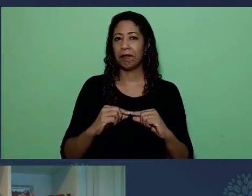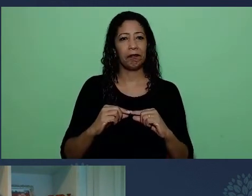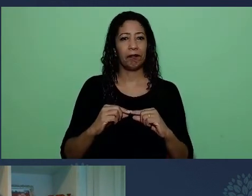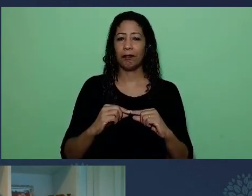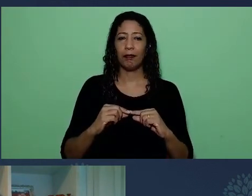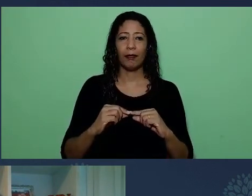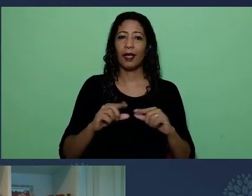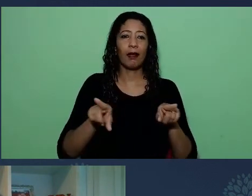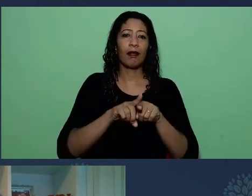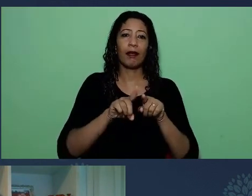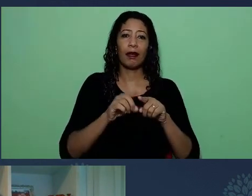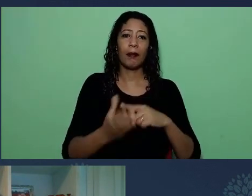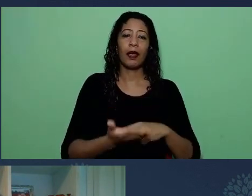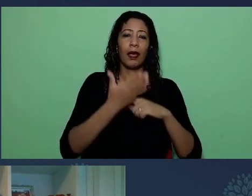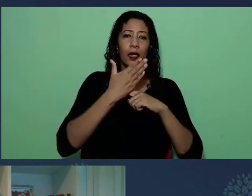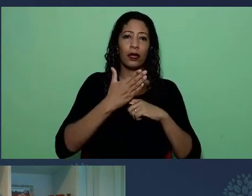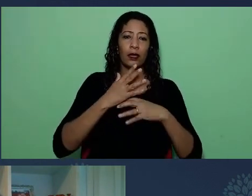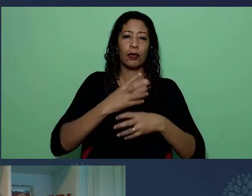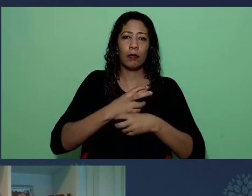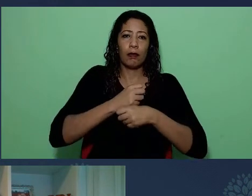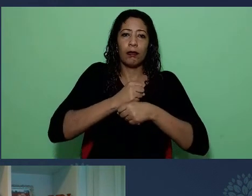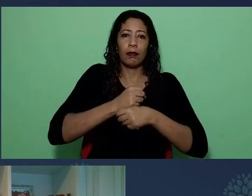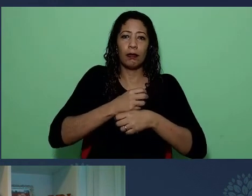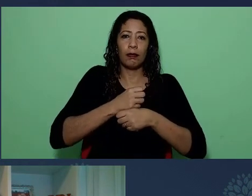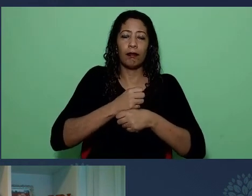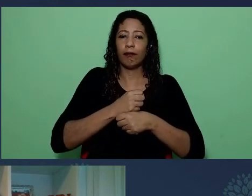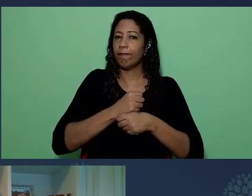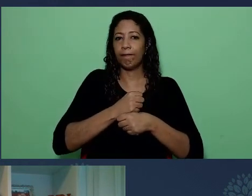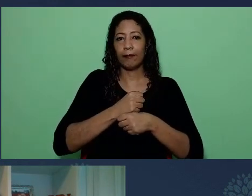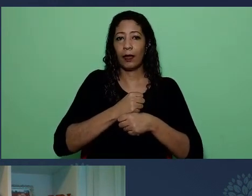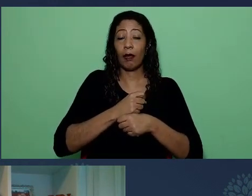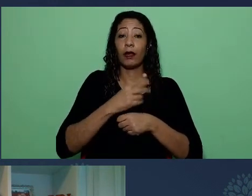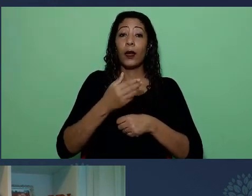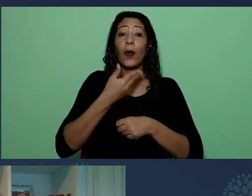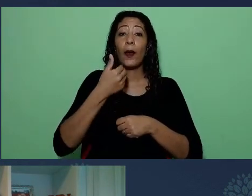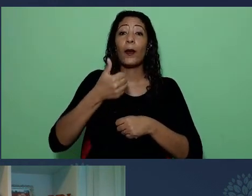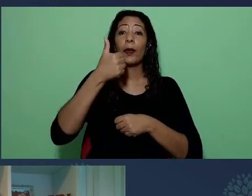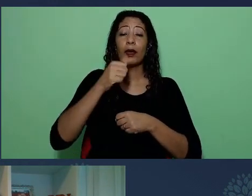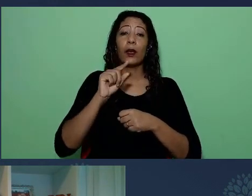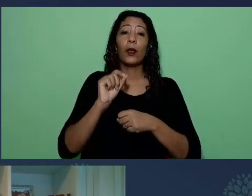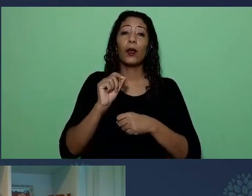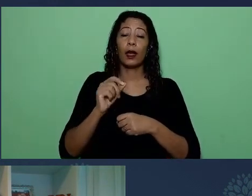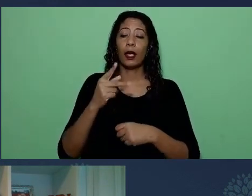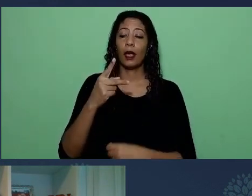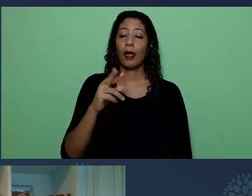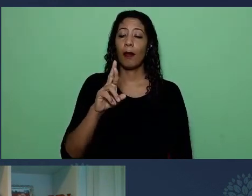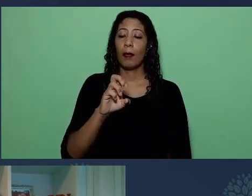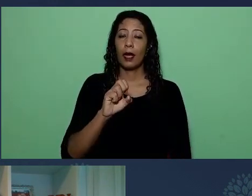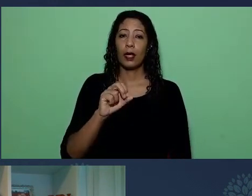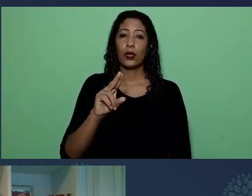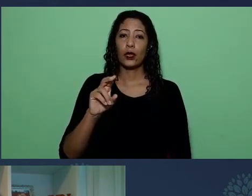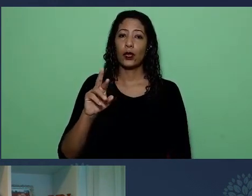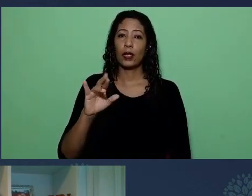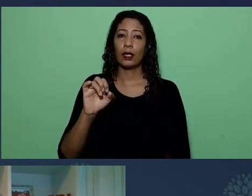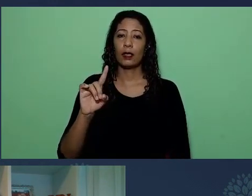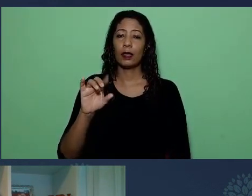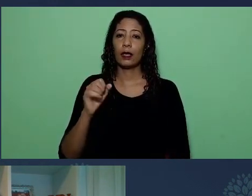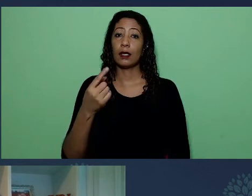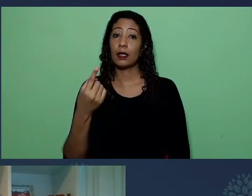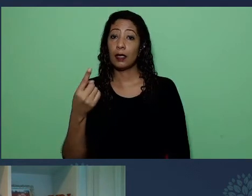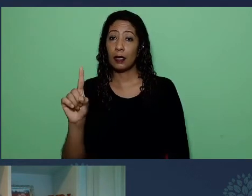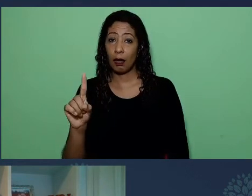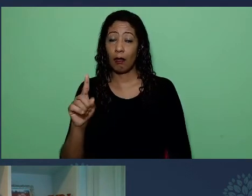a questão da broncoconstrição. Então, o indicado é uma pressurização nessas vias aéreas, né? É que o paciente procure